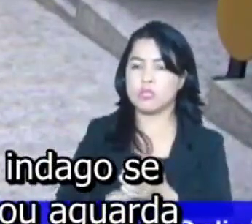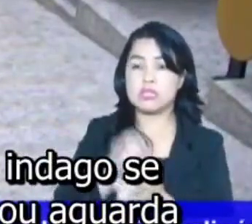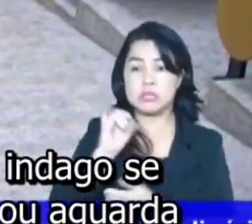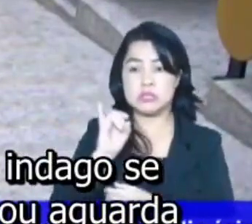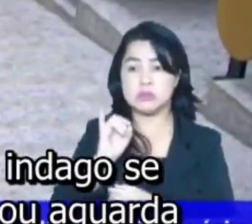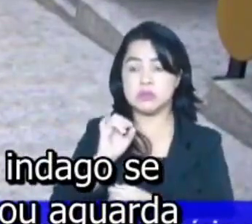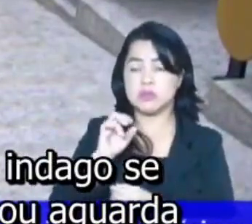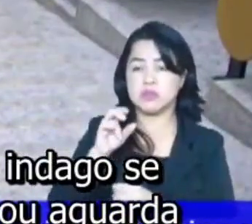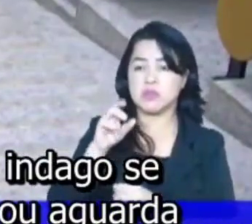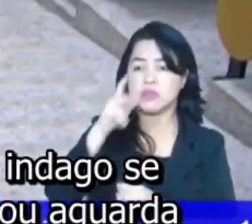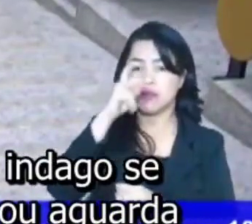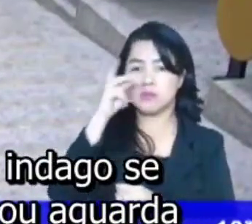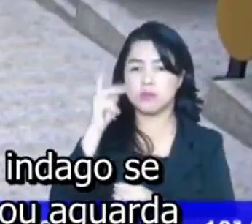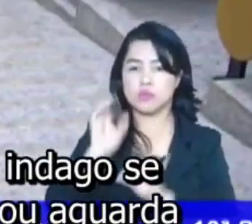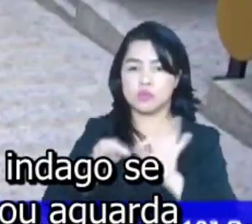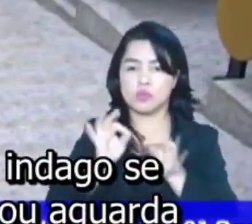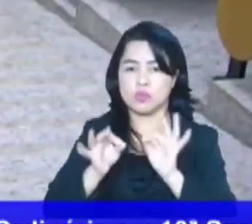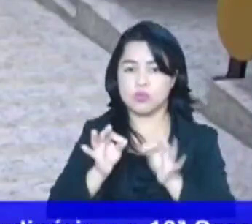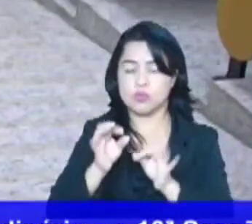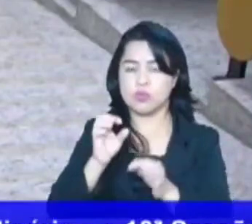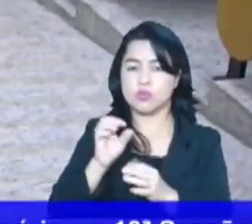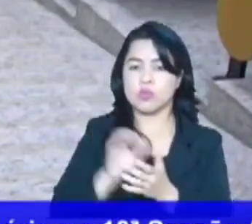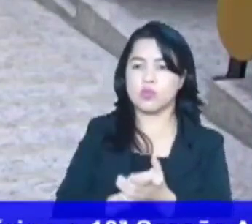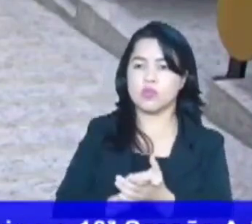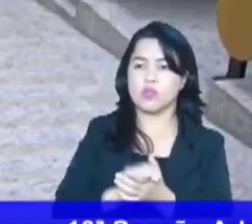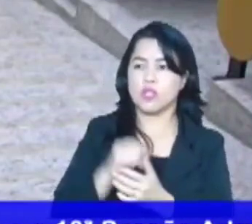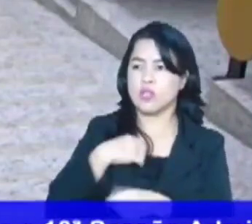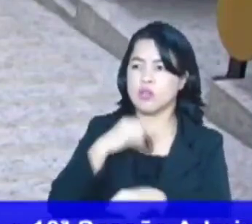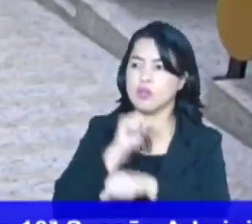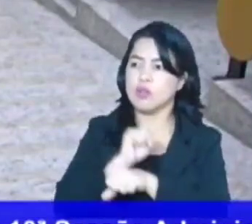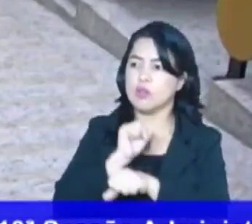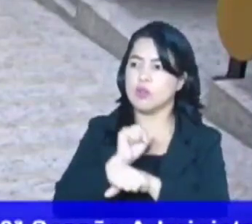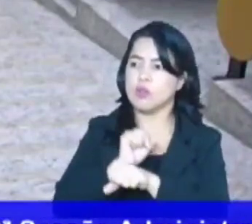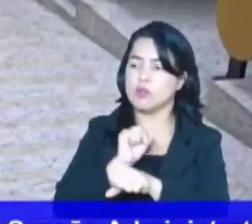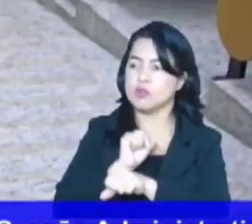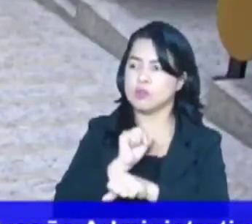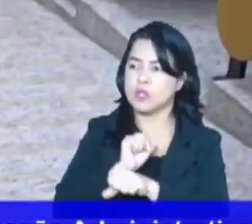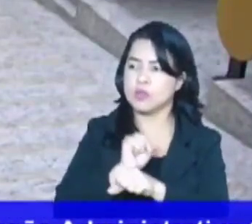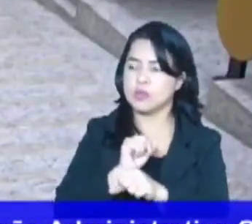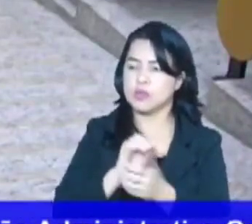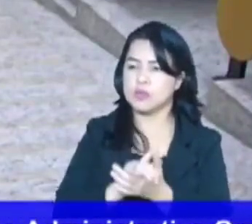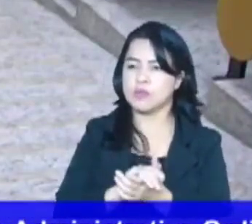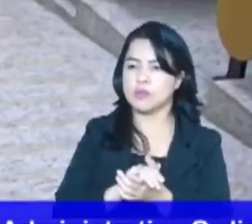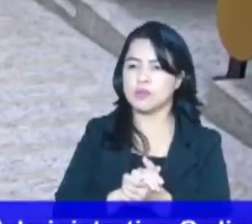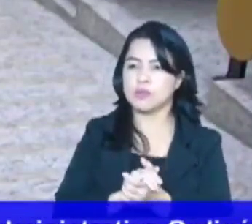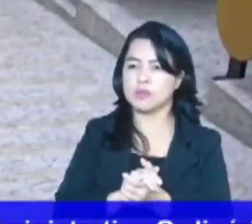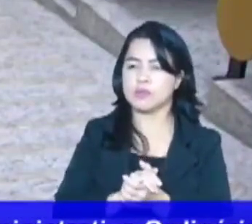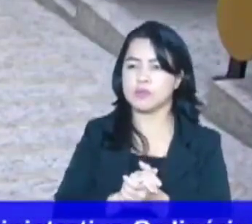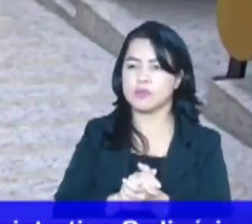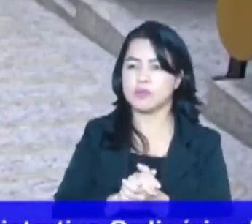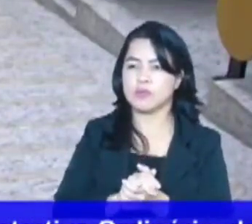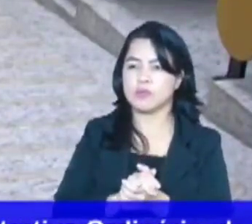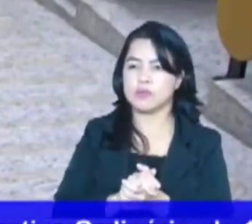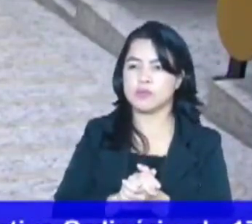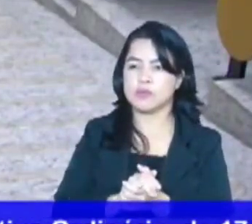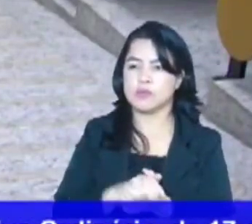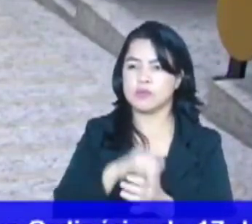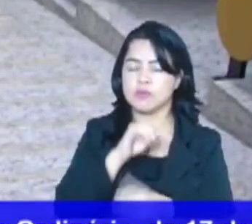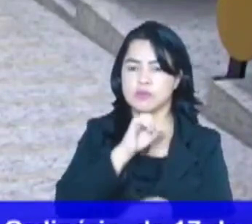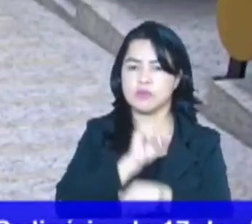Judiciária Ordinária e a 10ª Sessão Administrativa Ordinária, de 17 de abril de 2023.